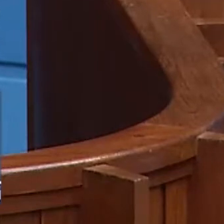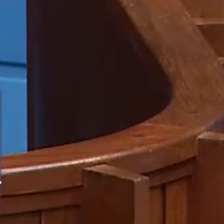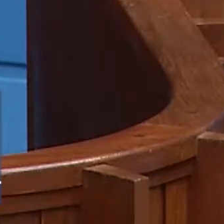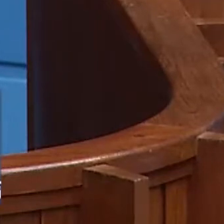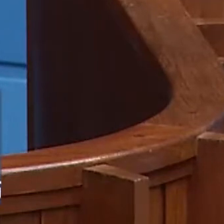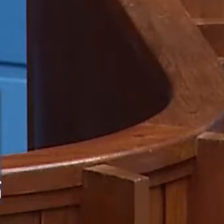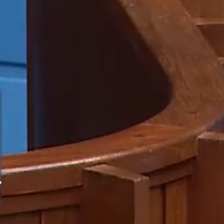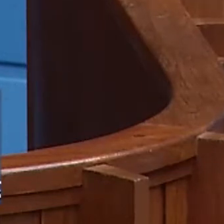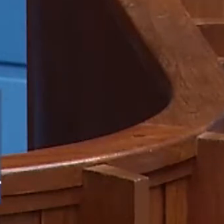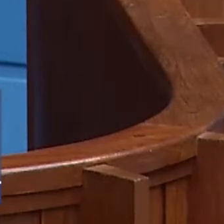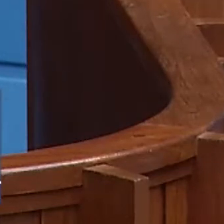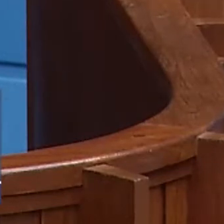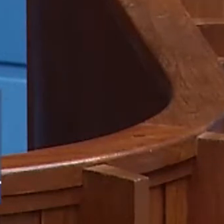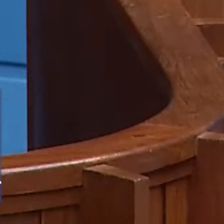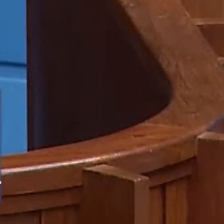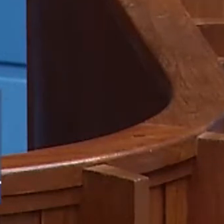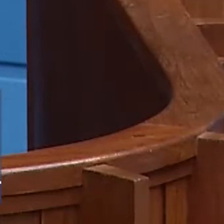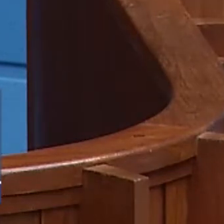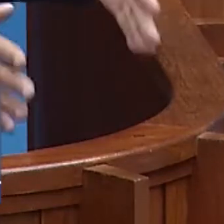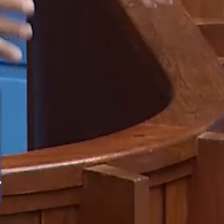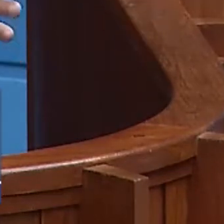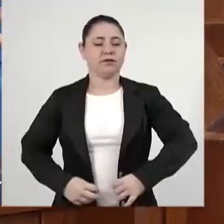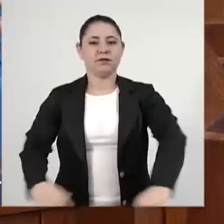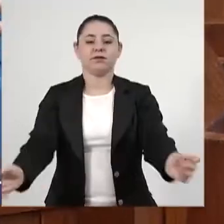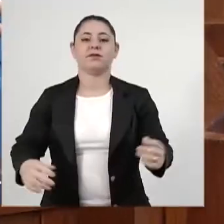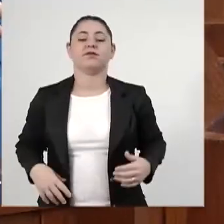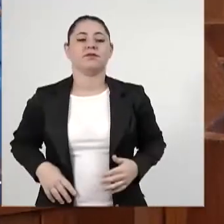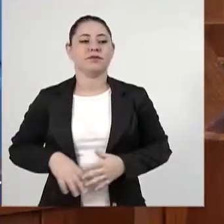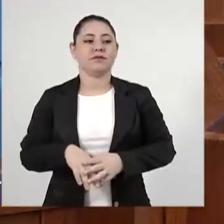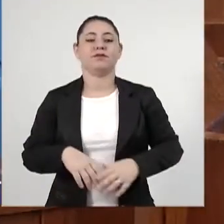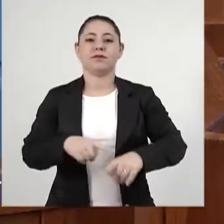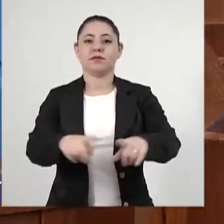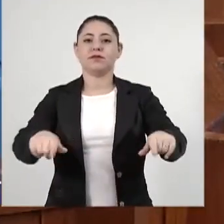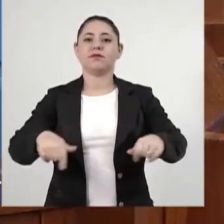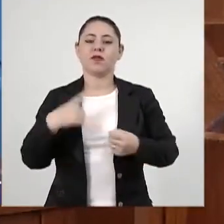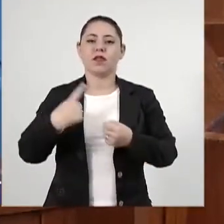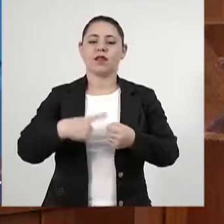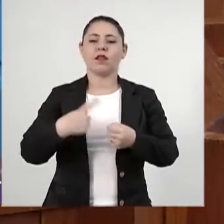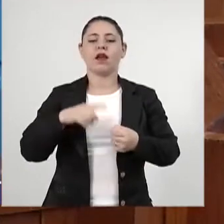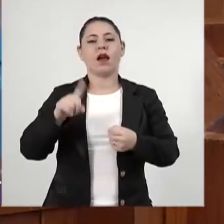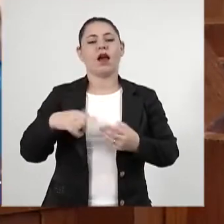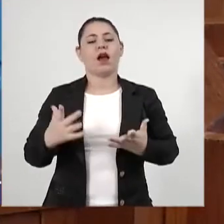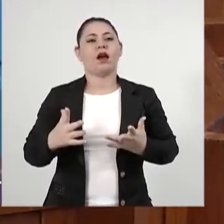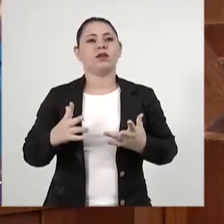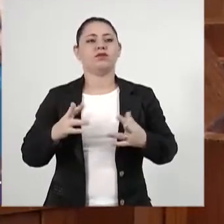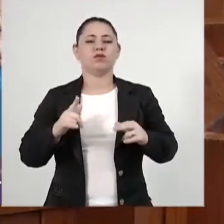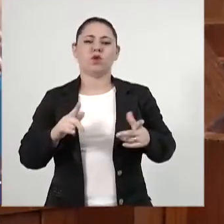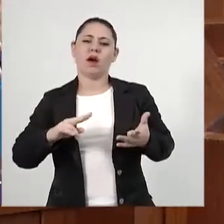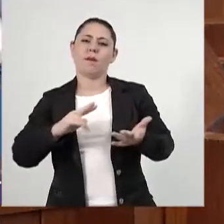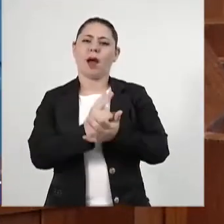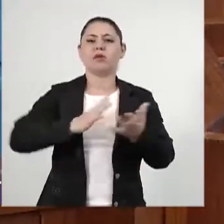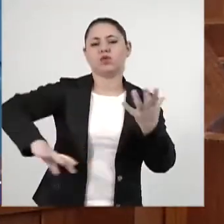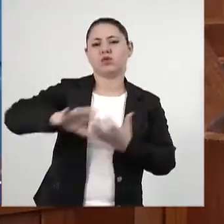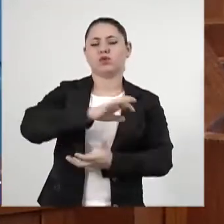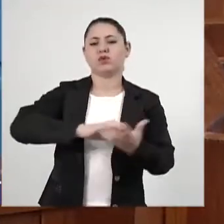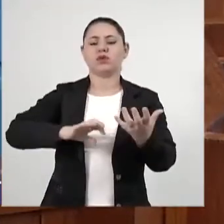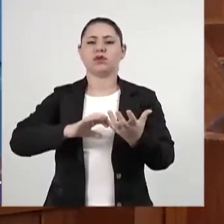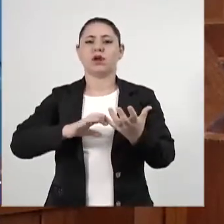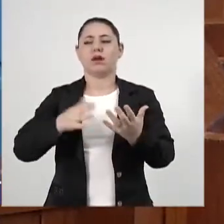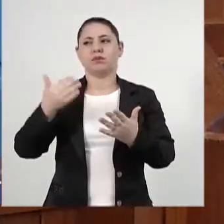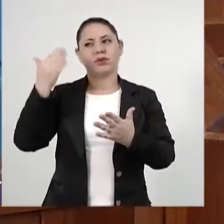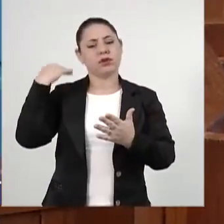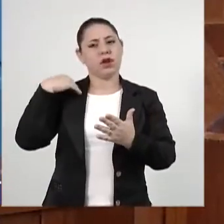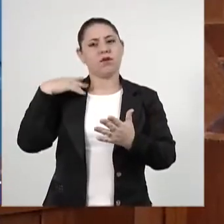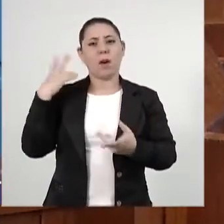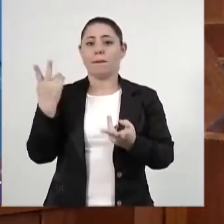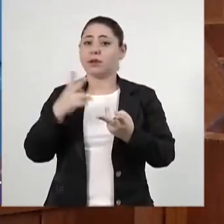Dourados, o perímetro urbano da cidade. Quer dizer, é uma desordem. Há poucos dias foi preso um